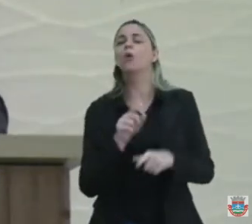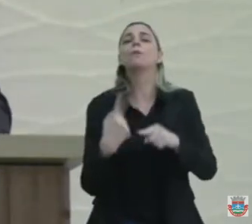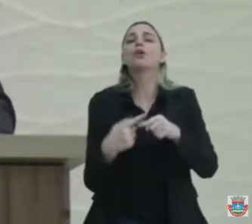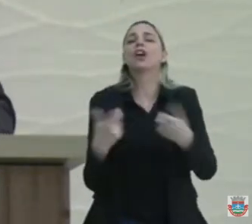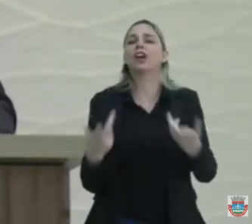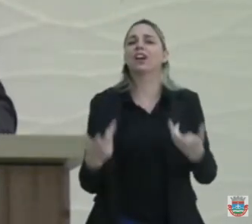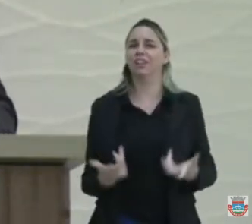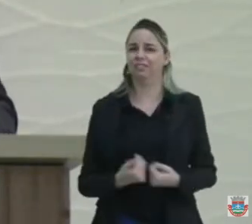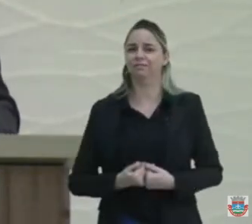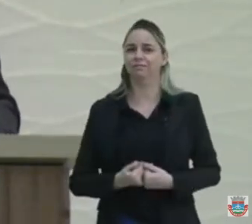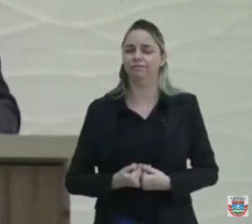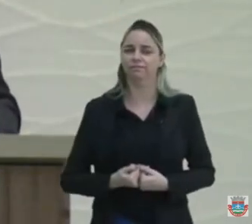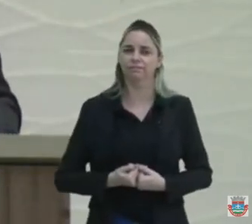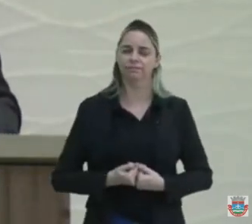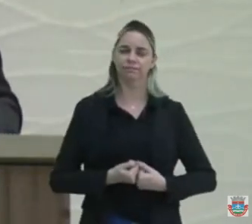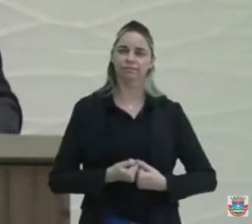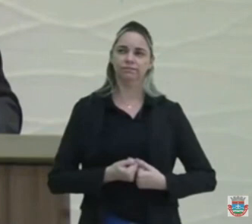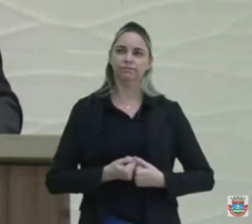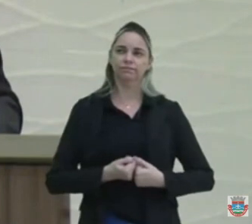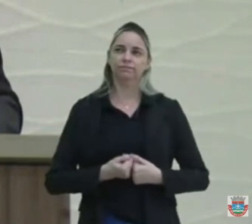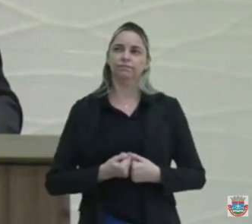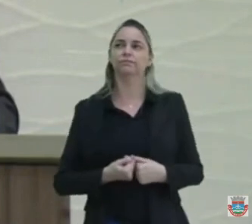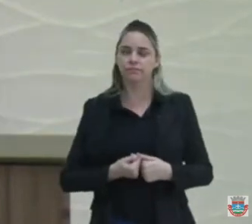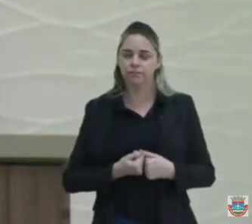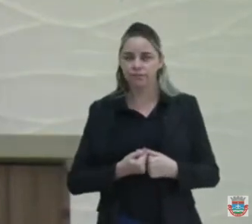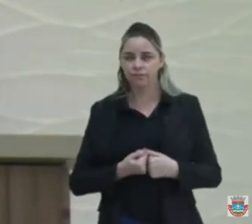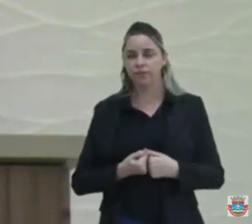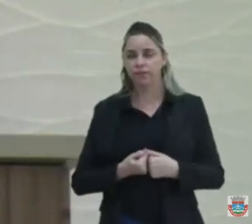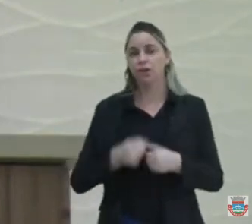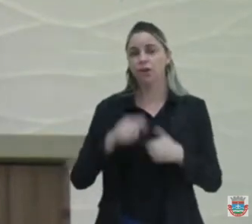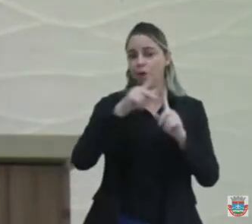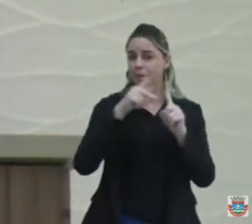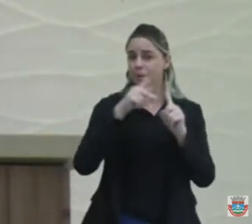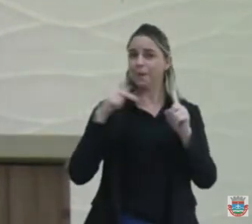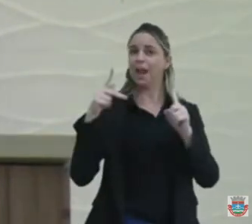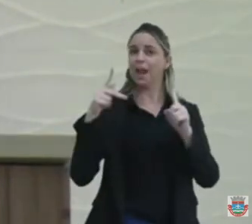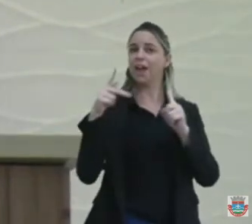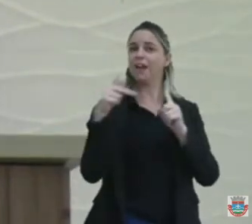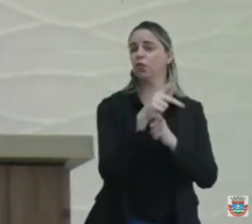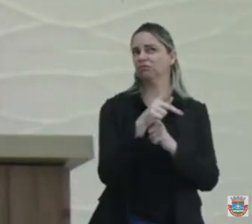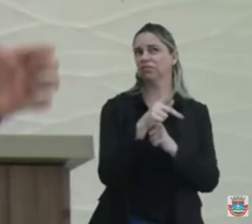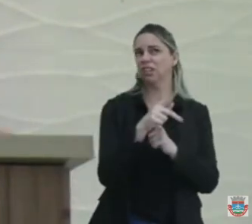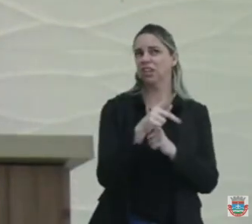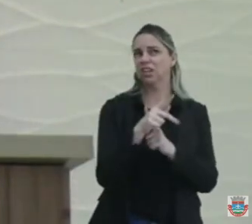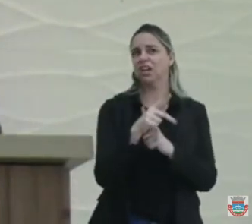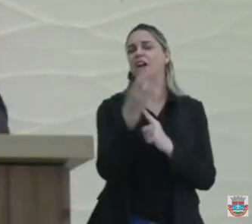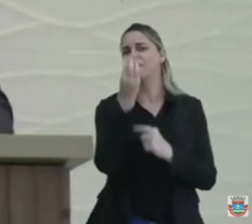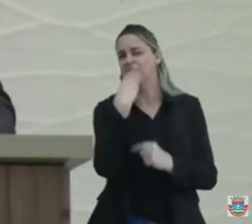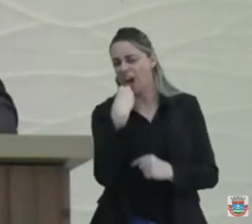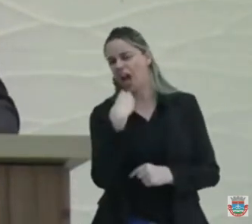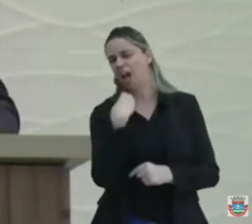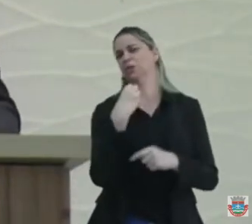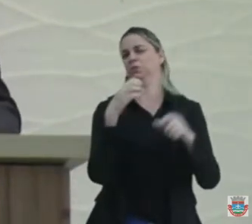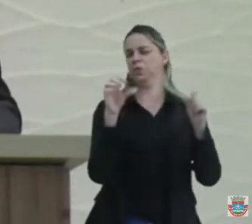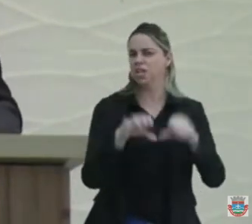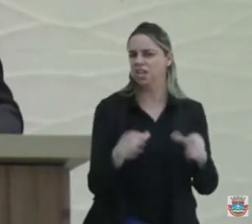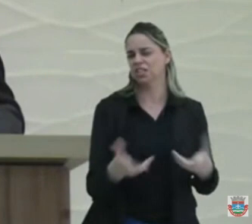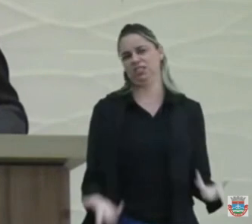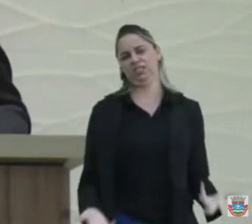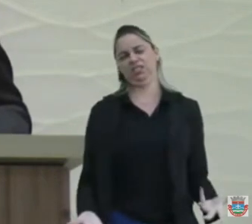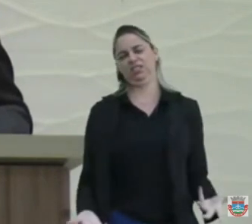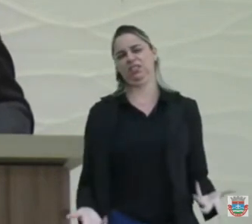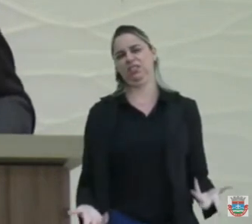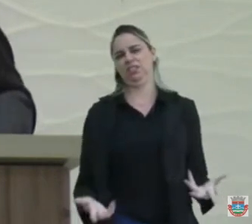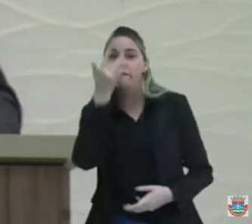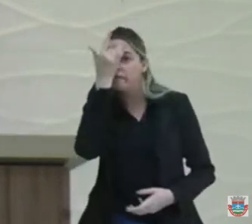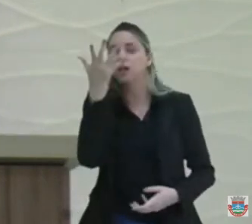concurso público, né? E tornou o Prevuna deficitário. Isso é simples demais de se